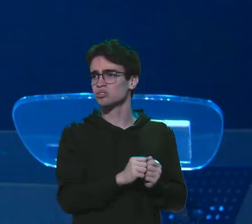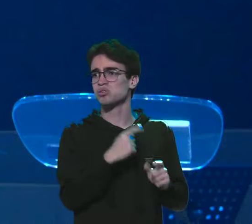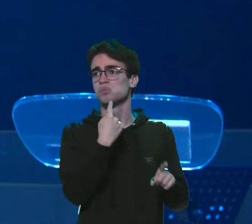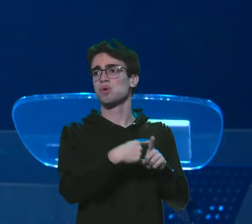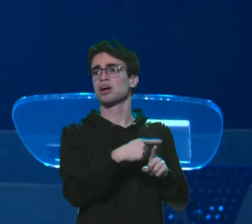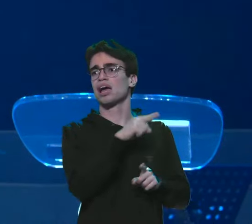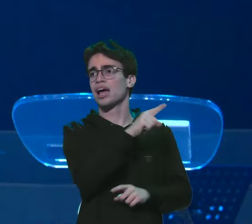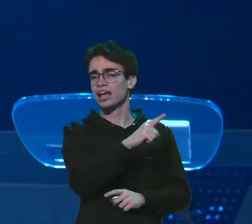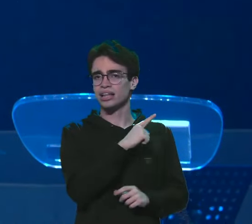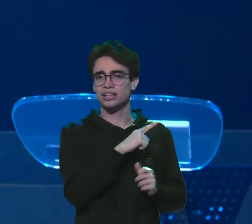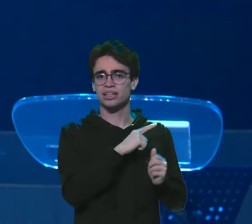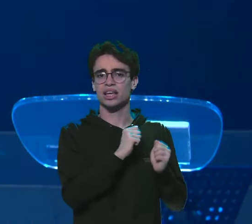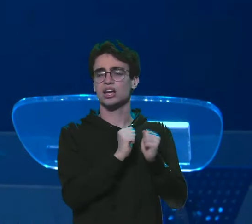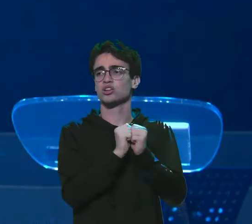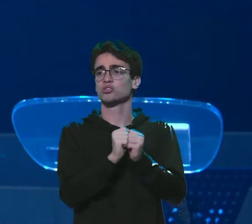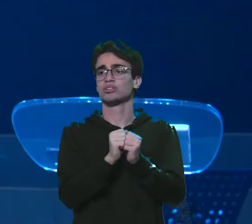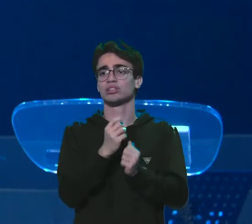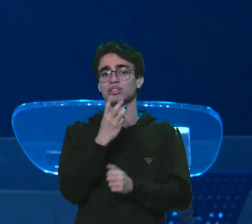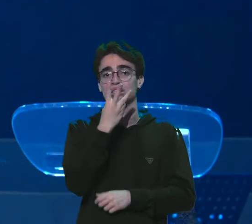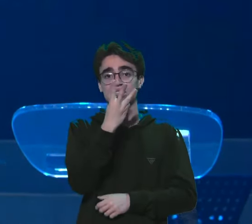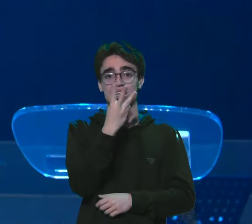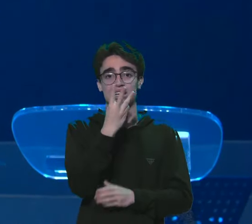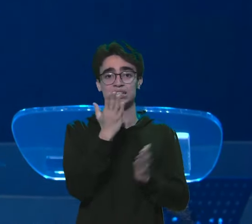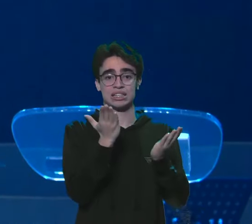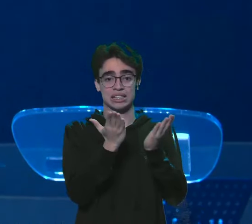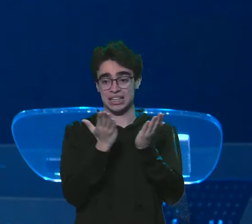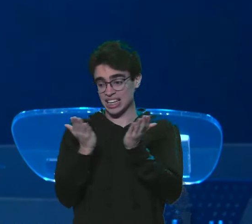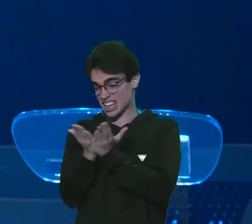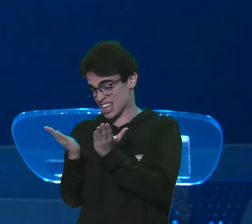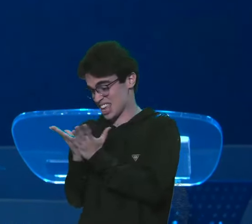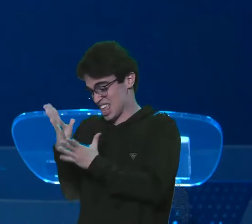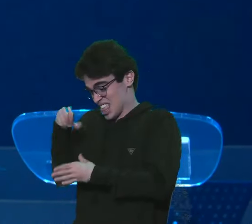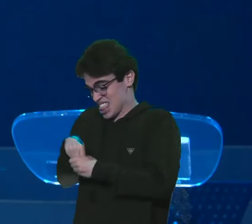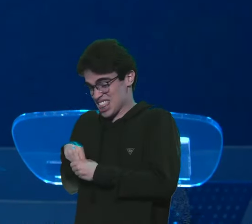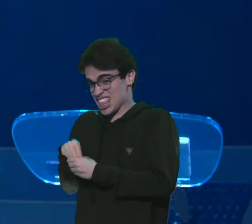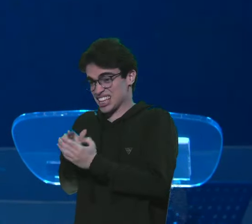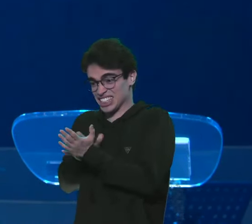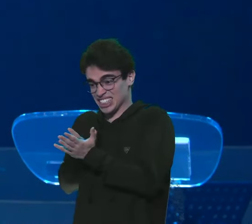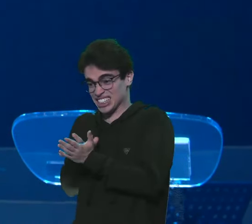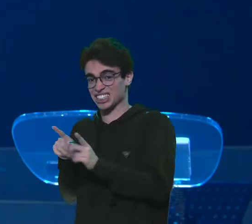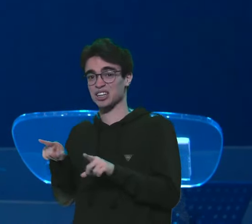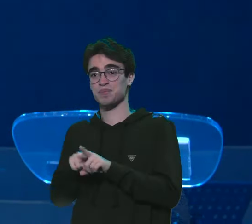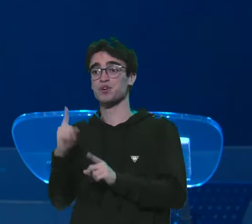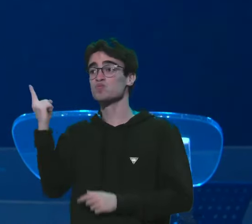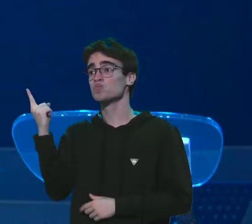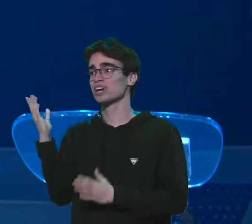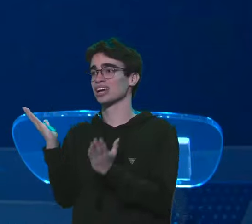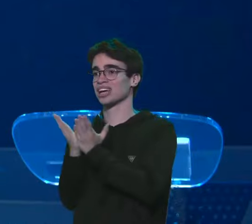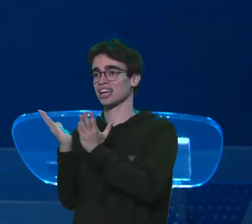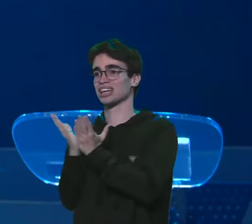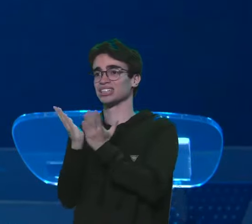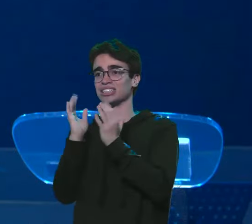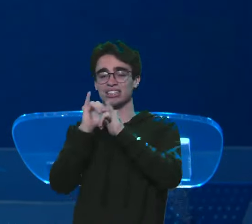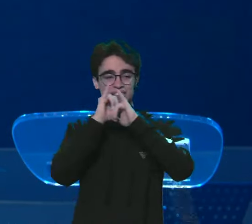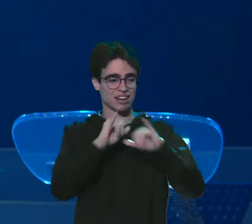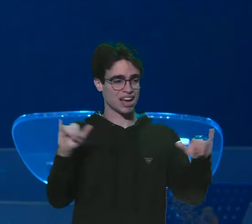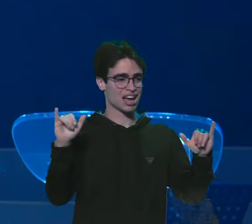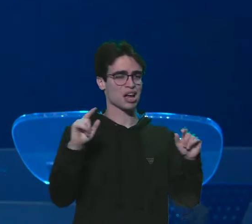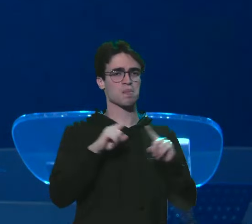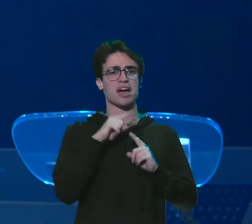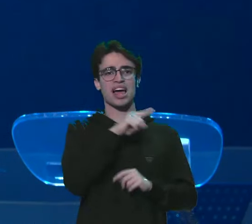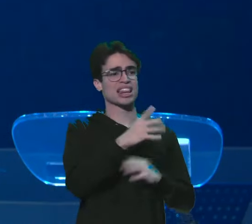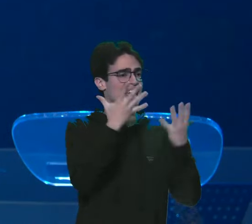convivia com 3 crentes secretos dentro de casa, e com um crente que já havia aberto, e mesmo assim não